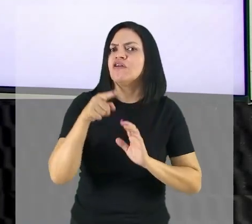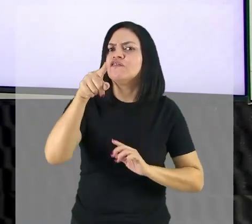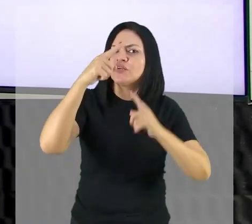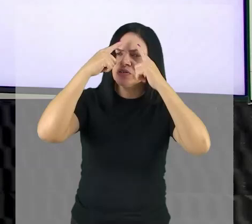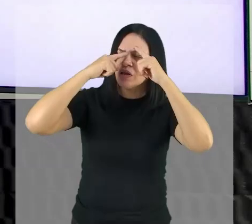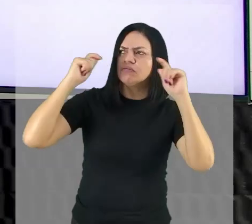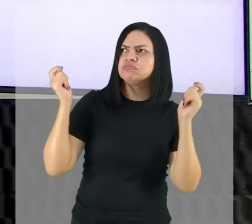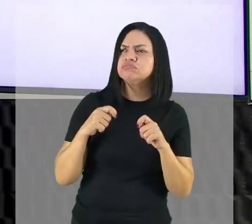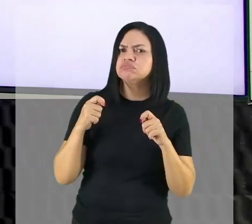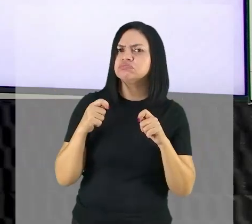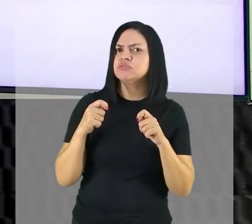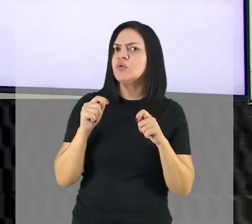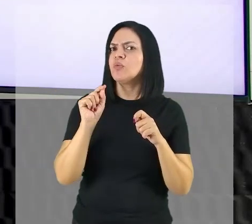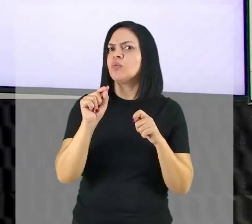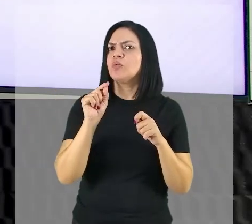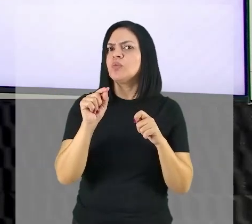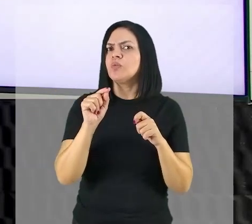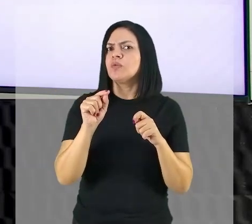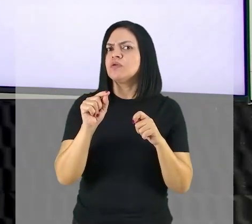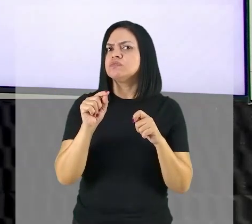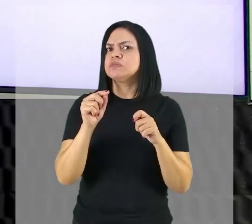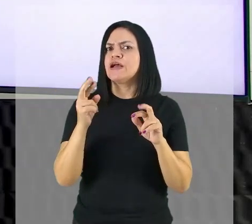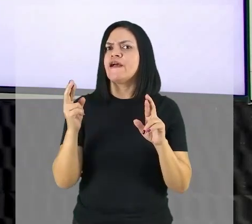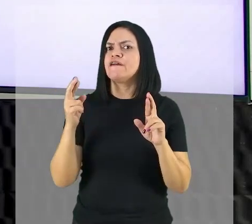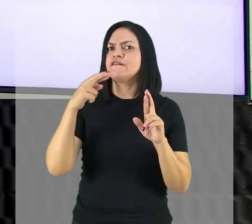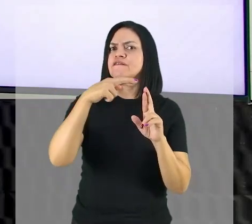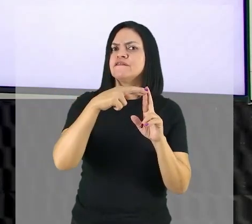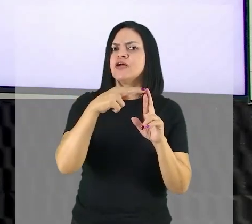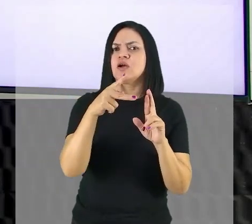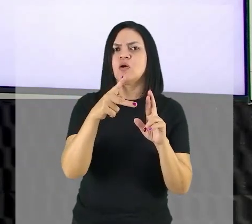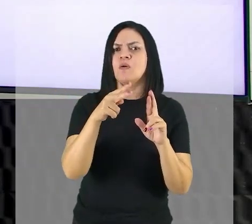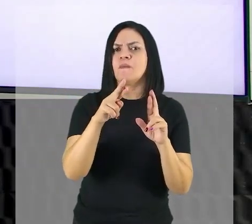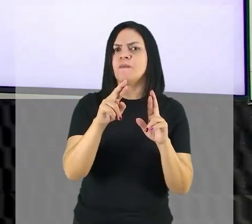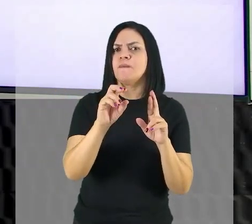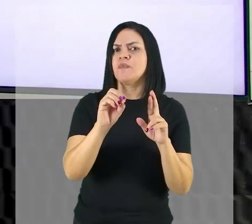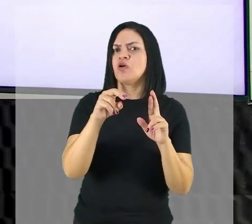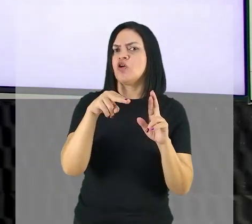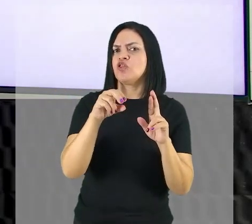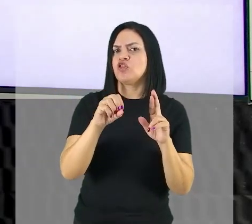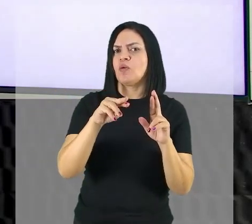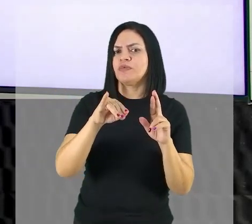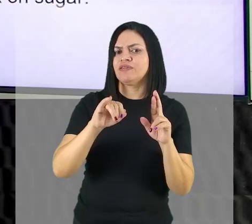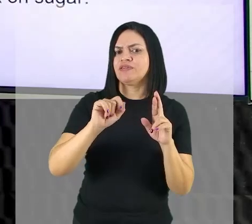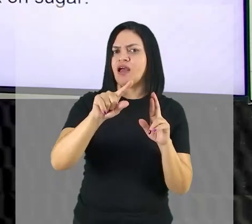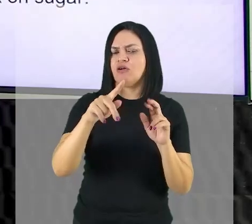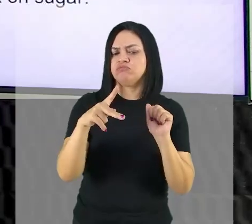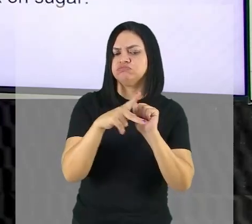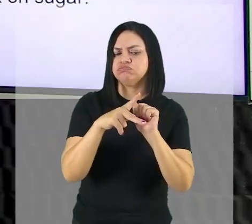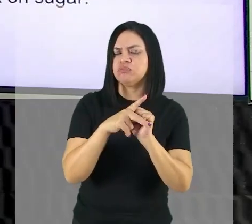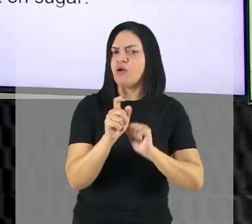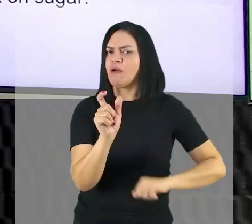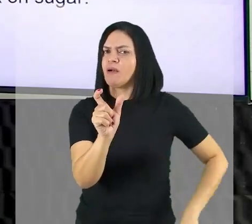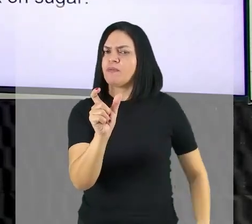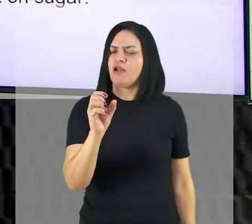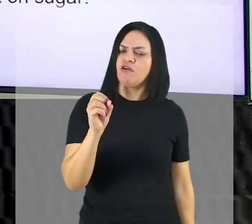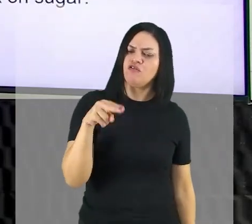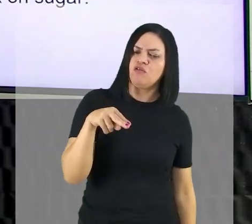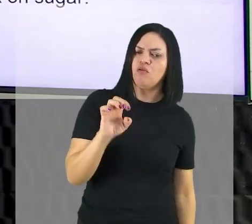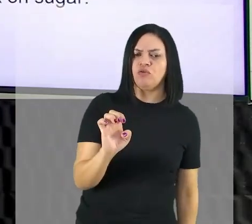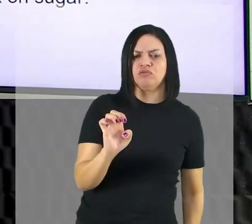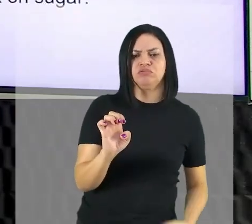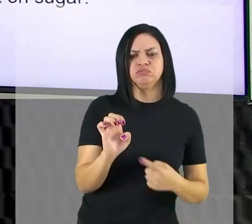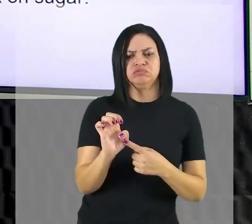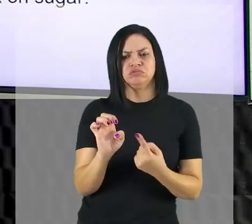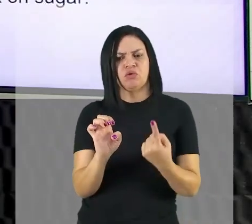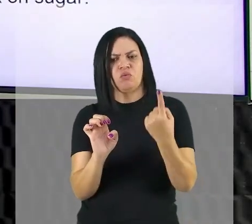perceber referência pronominal. A palavra one, a gente normalmente pensa em quê? A gente vai pensar, olha, ali tem